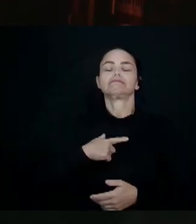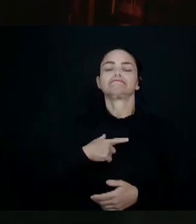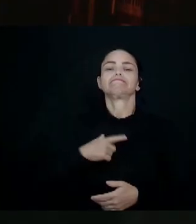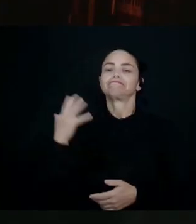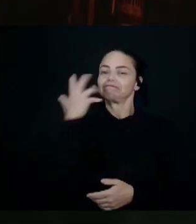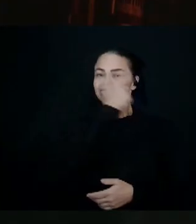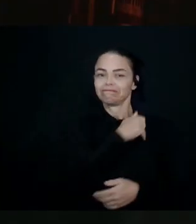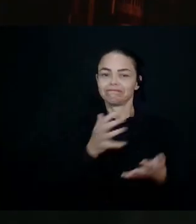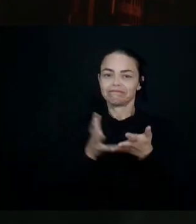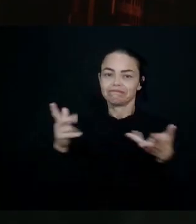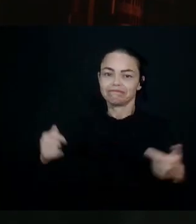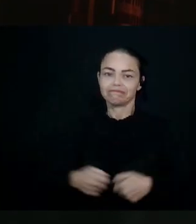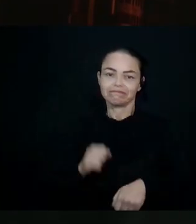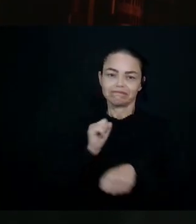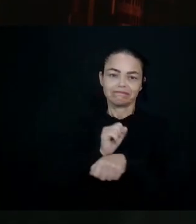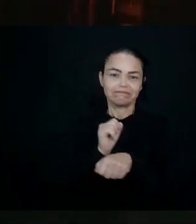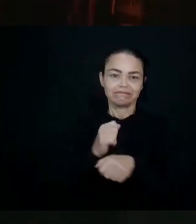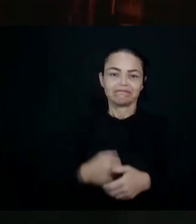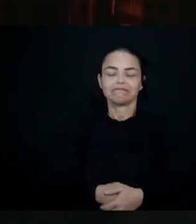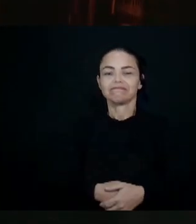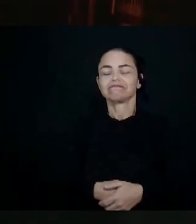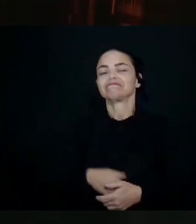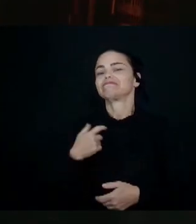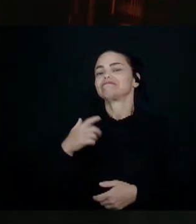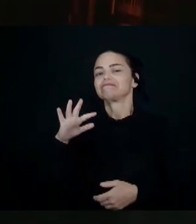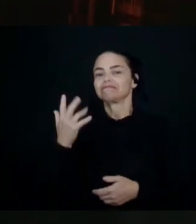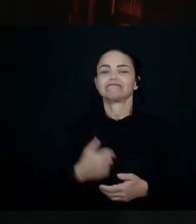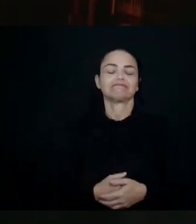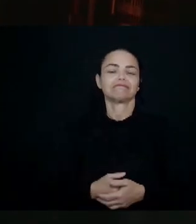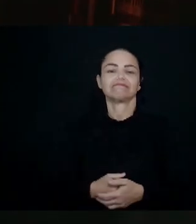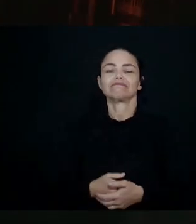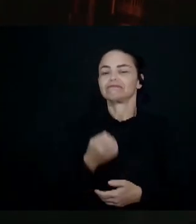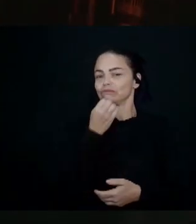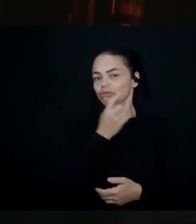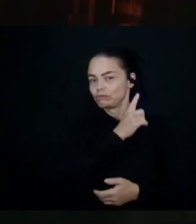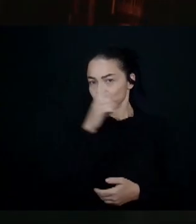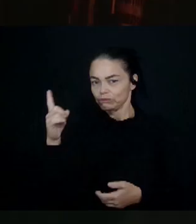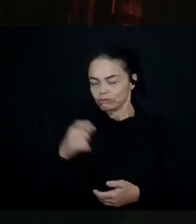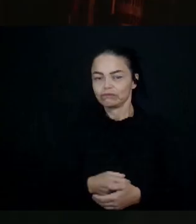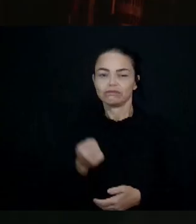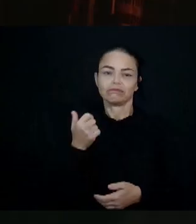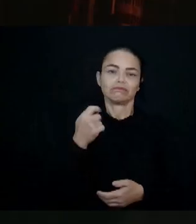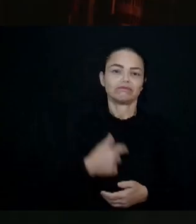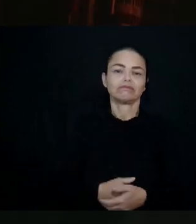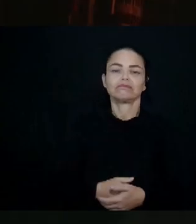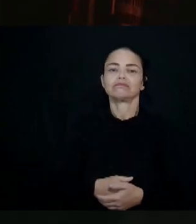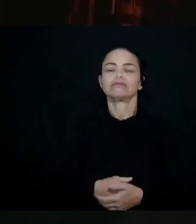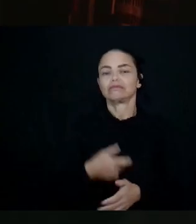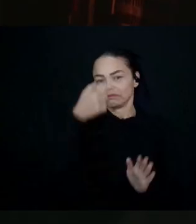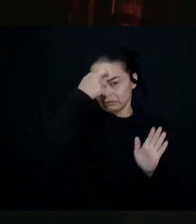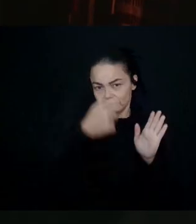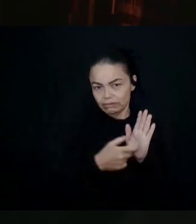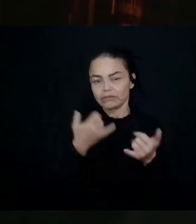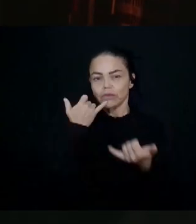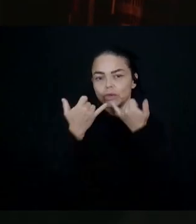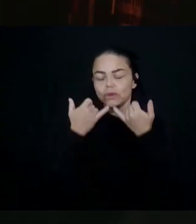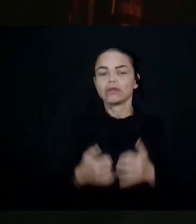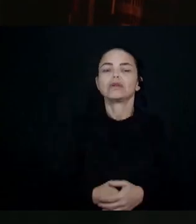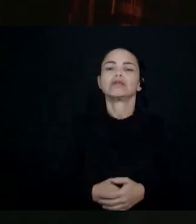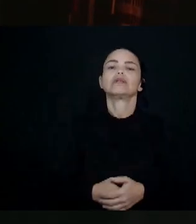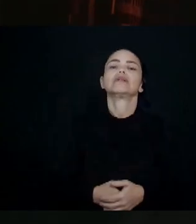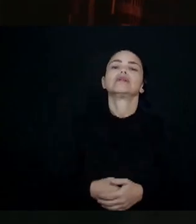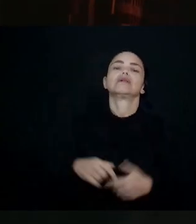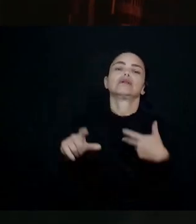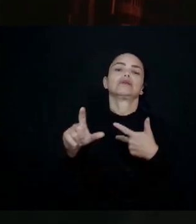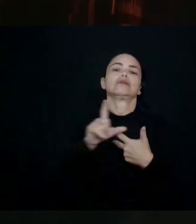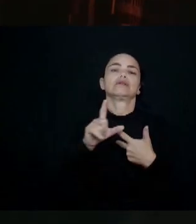maravilhosa esperando por você, então faça acontecer o seu bom dia. Daqui a pouquinho nós temos a Íria trazendo informações do Legislativo,